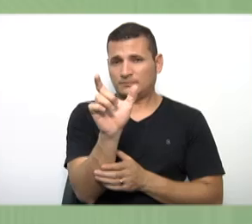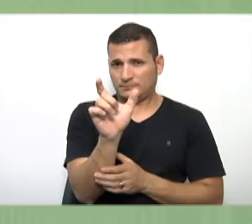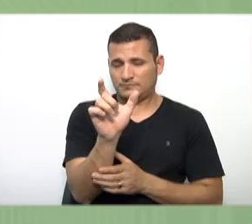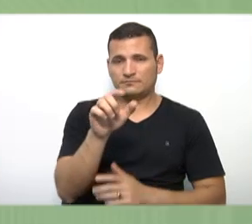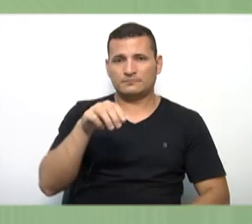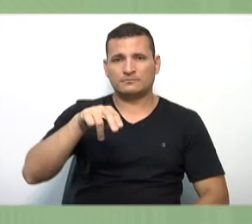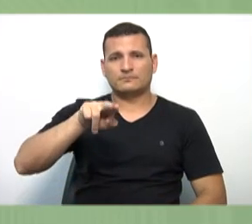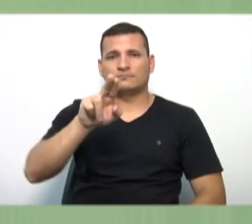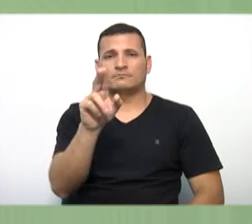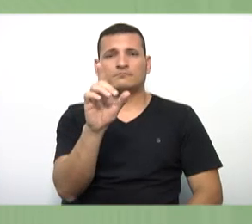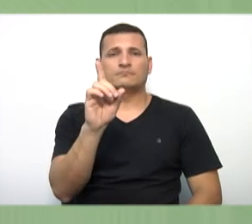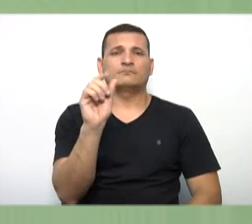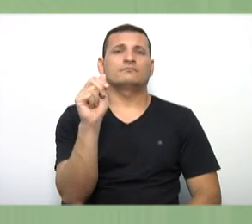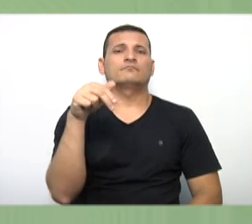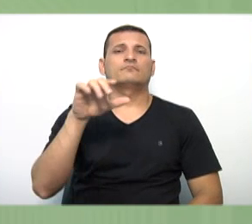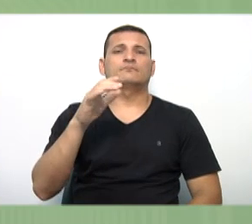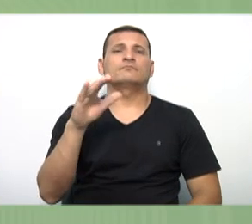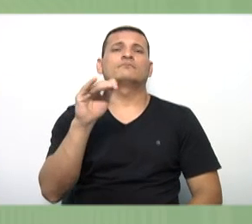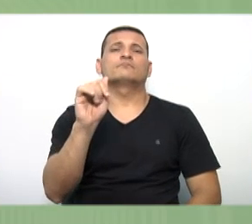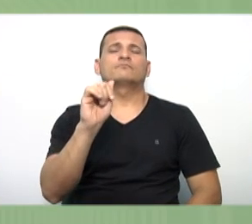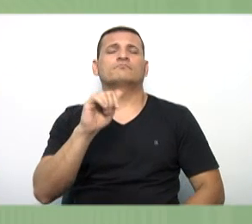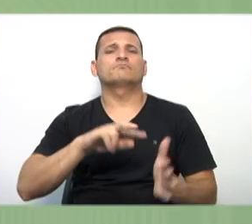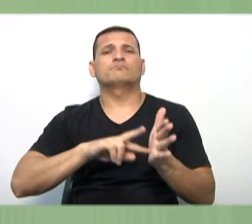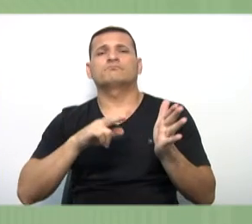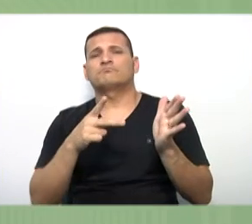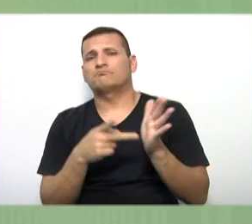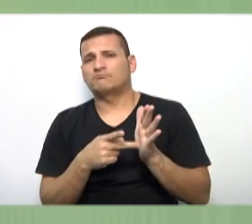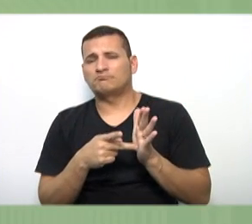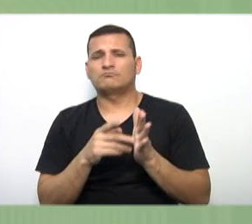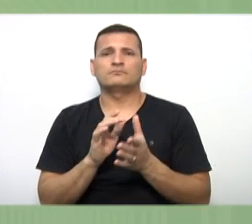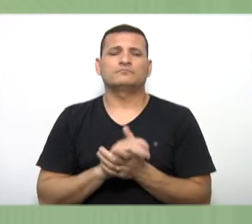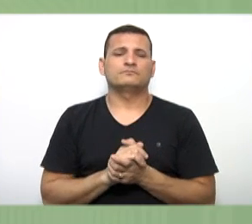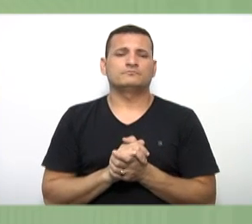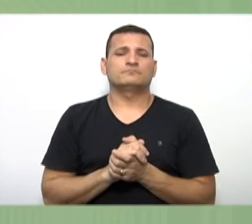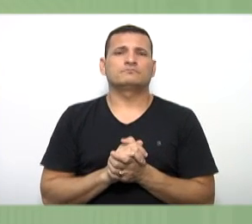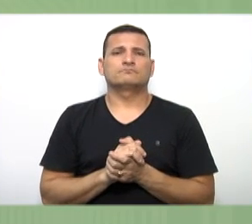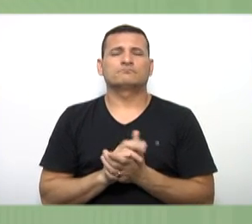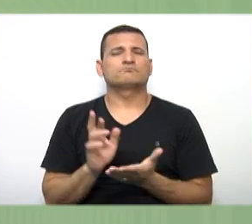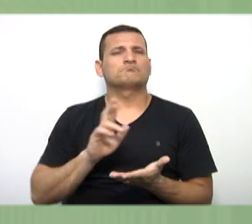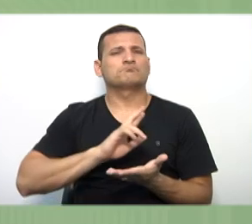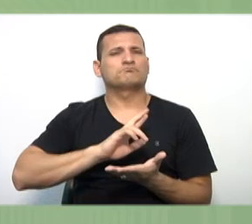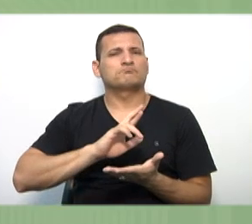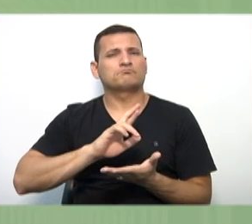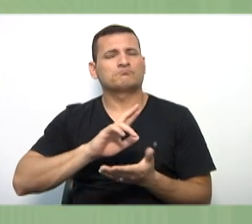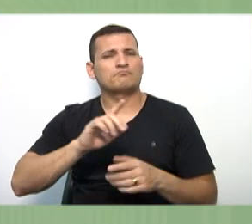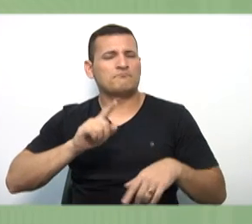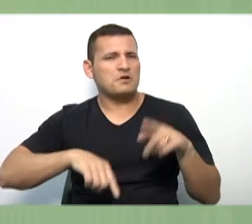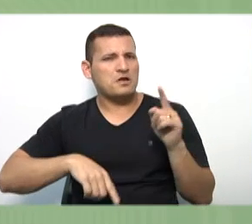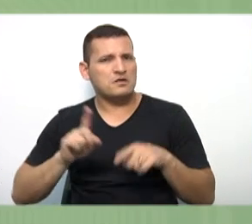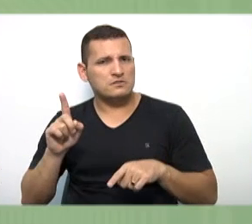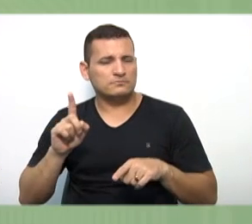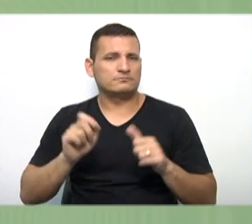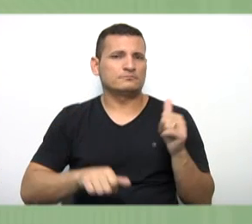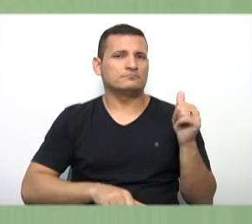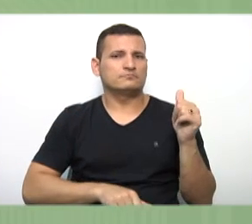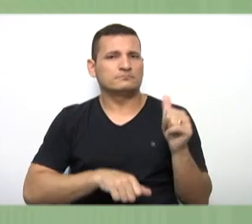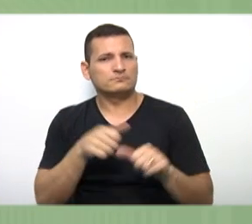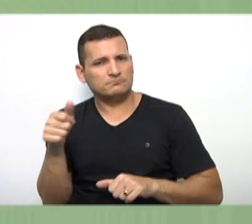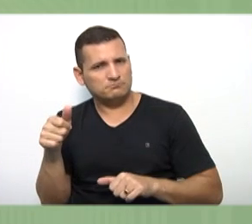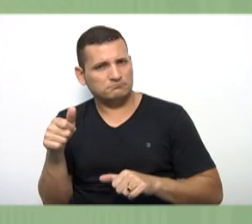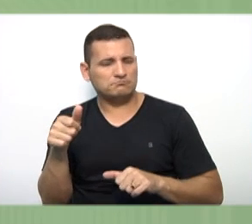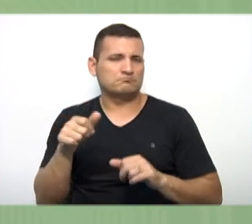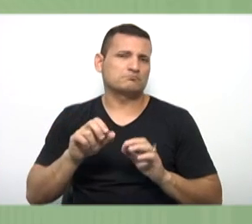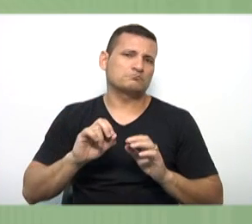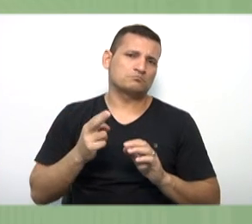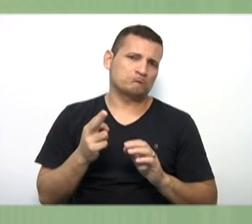mudança significa ruptura, interrupção, variação, transformação e